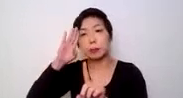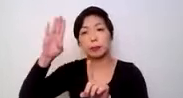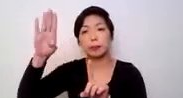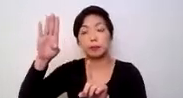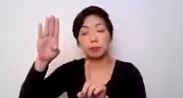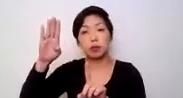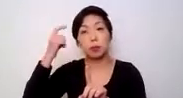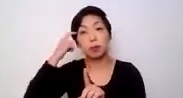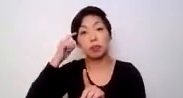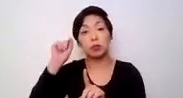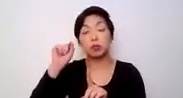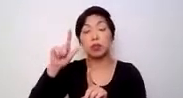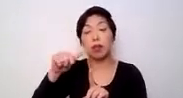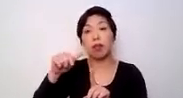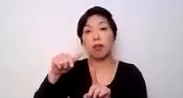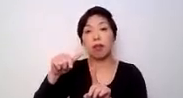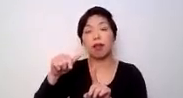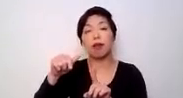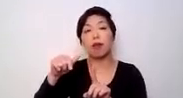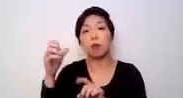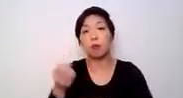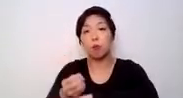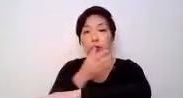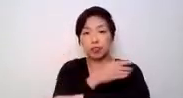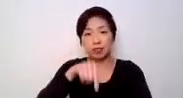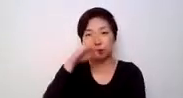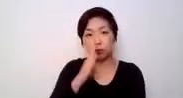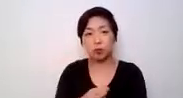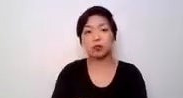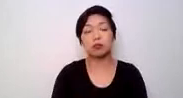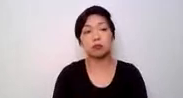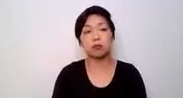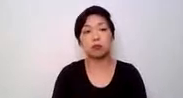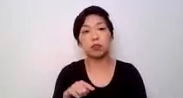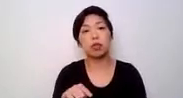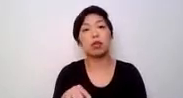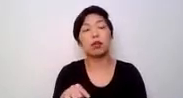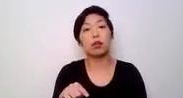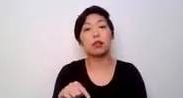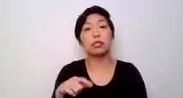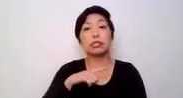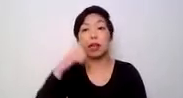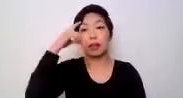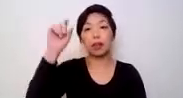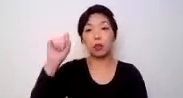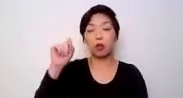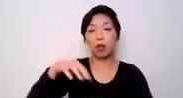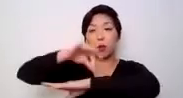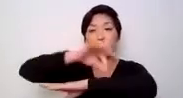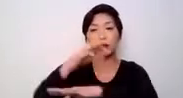ideário modernista no Brasil e ele perseguia a ideia do arquiteto integral que era de fazer